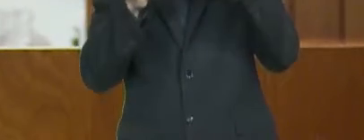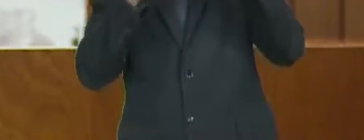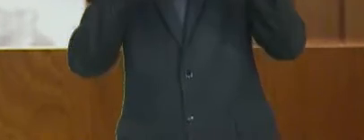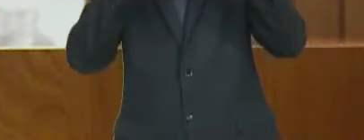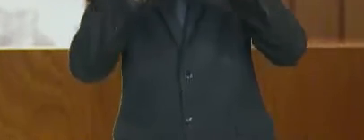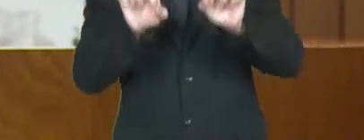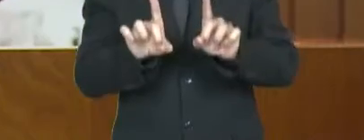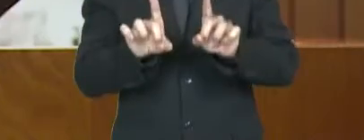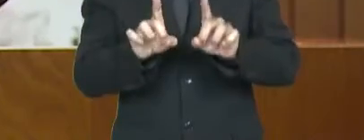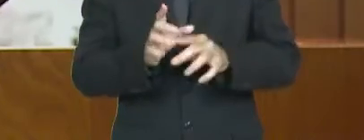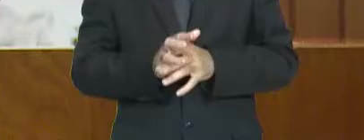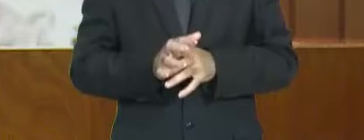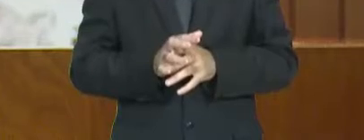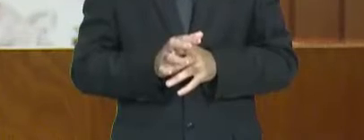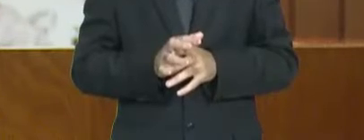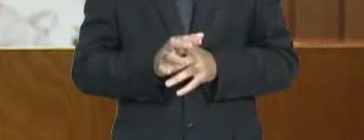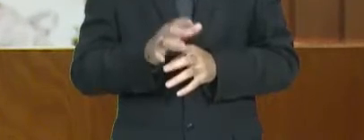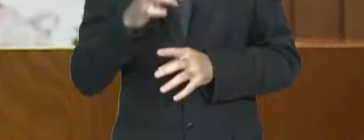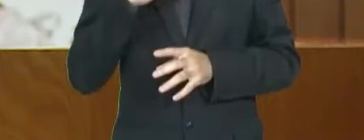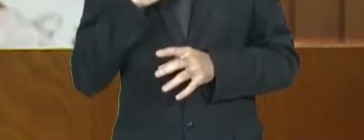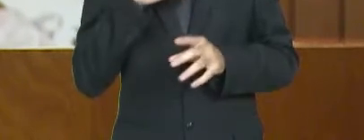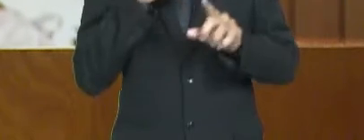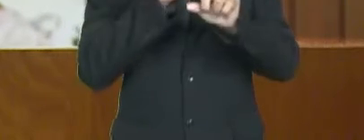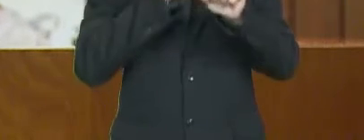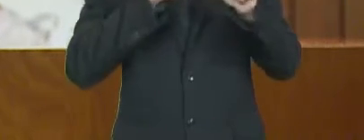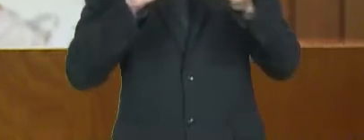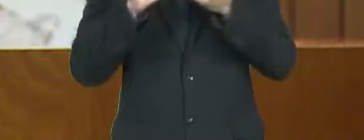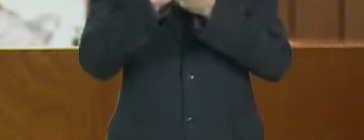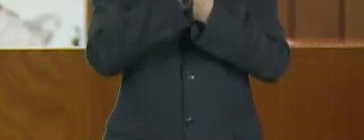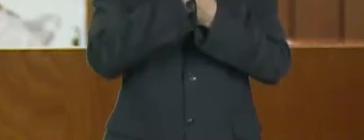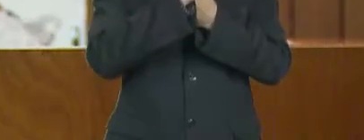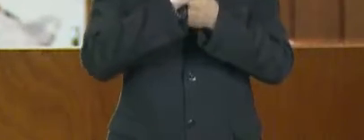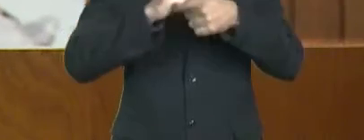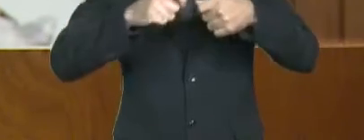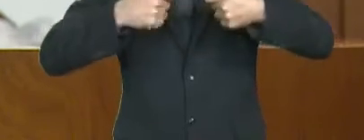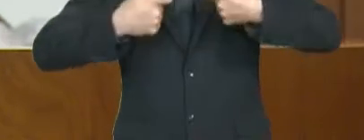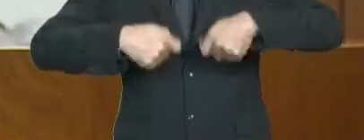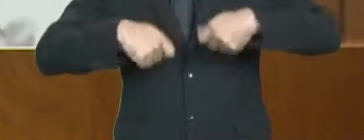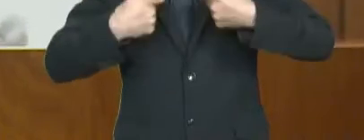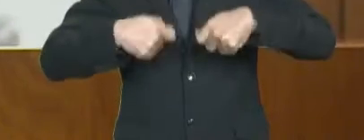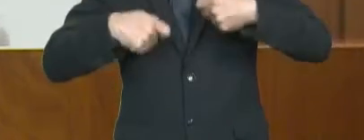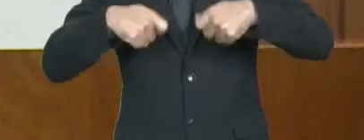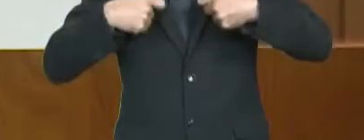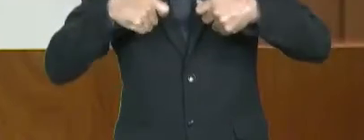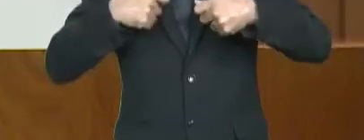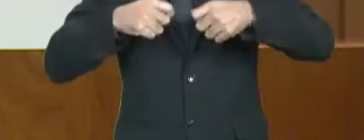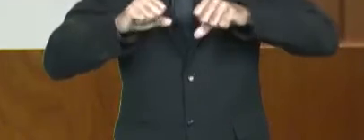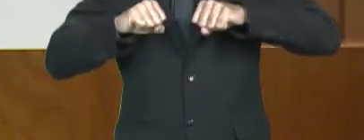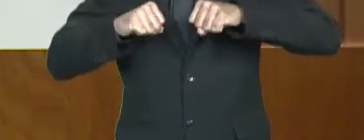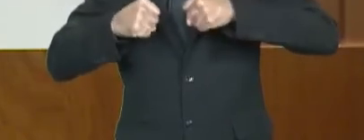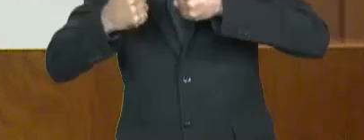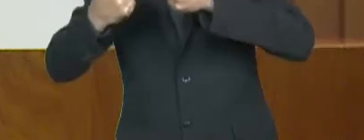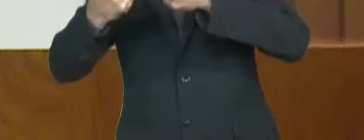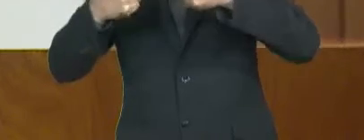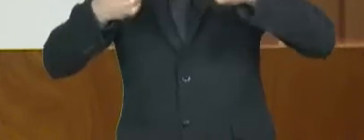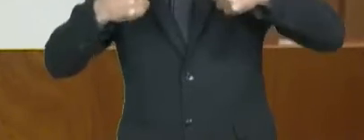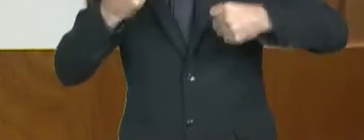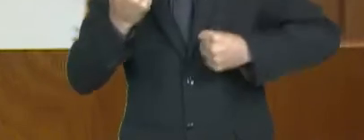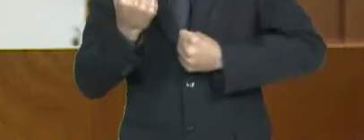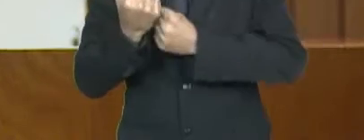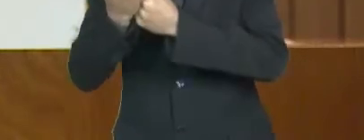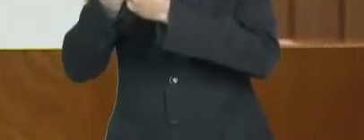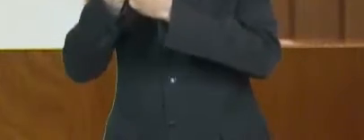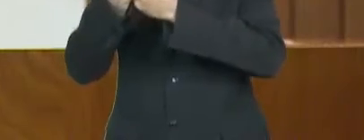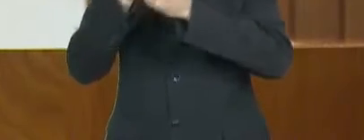desta parte da sociedade e que precisam cada vez mais do nosso empenho para construir uma sociedade